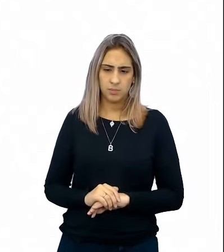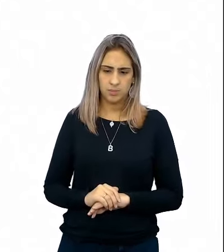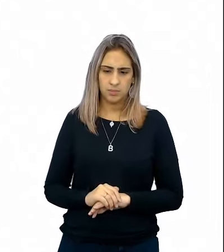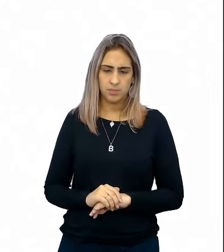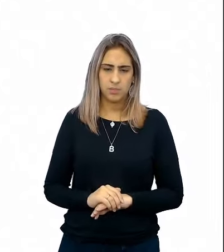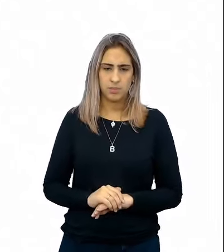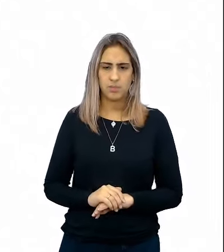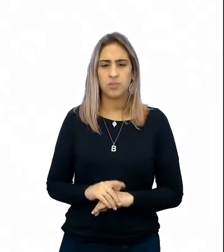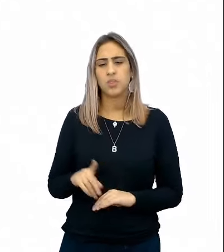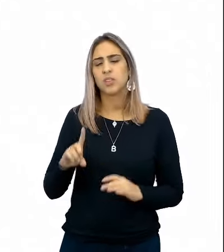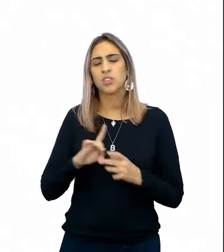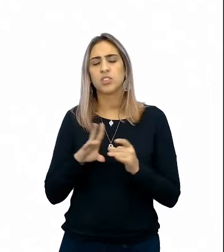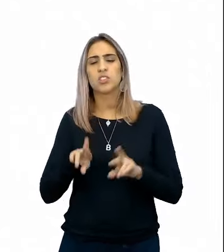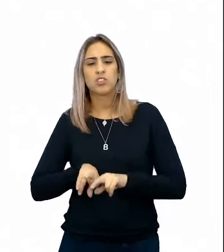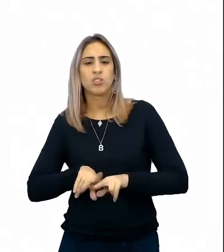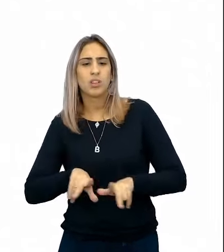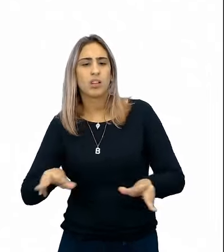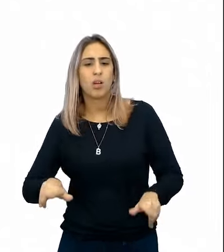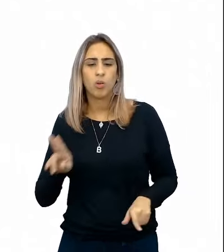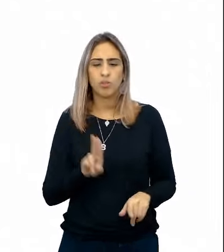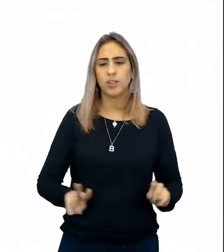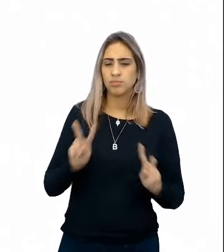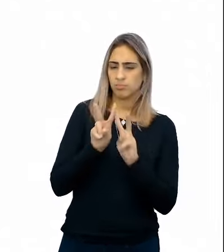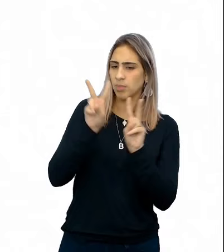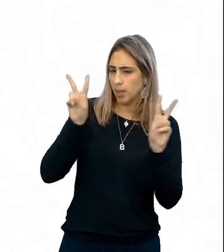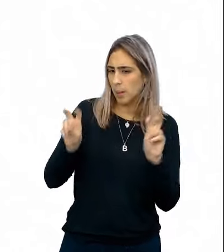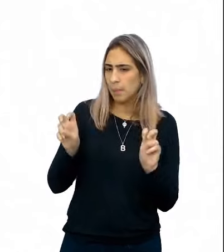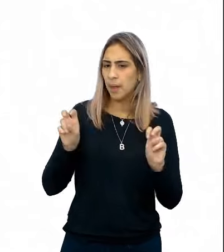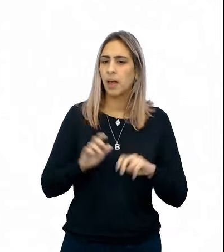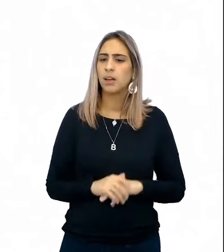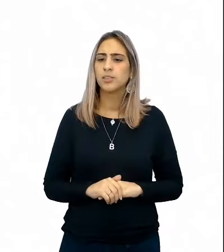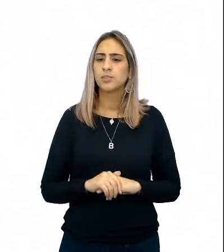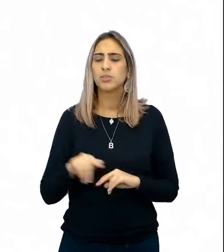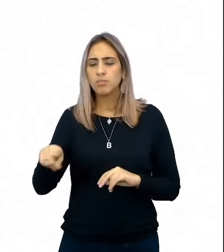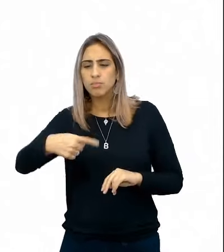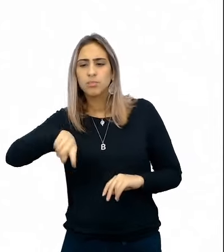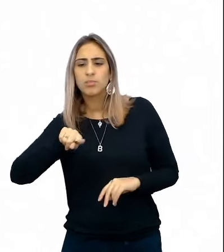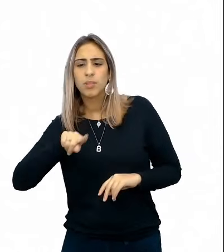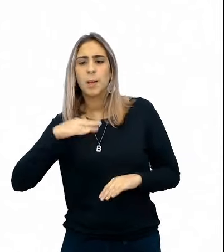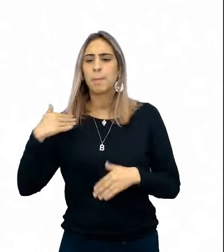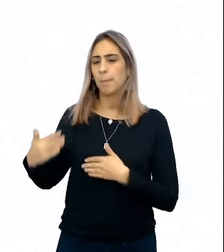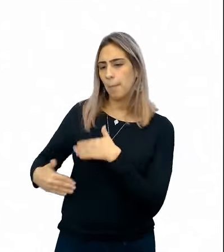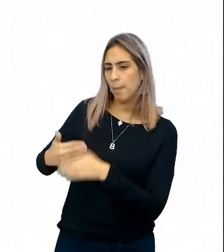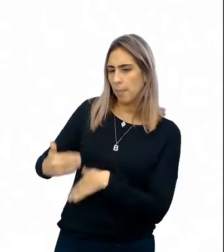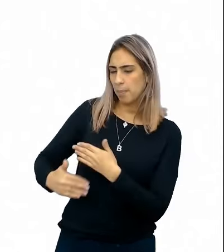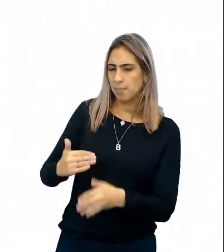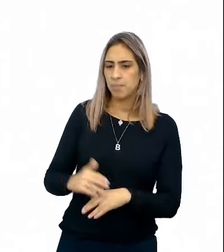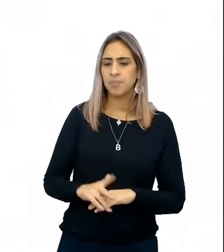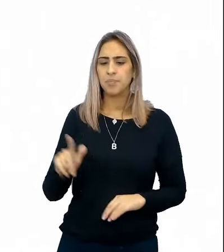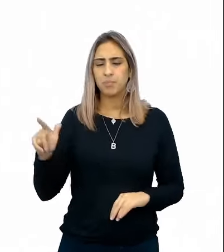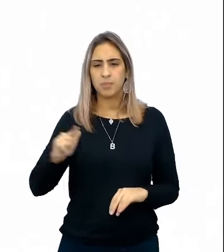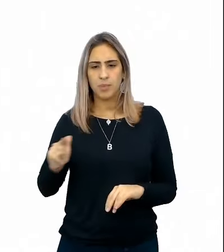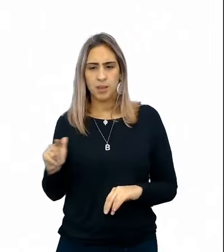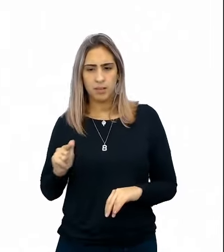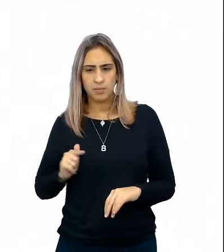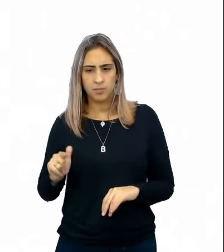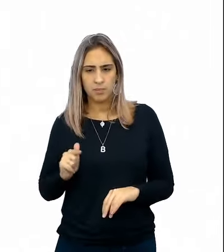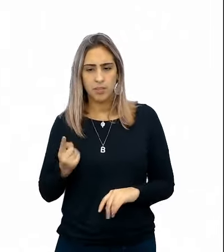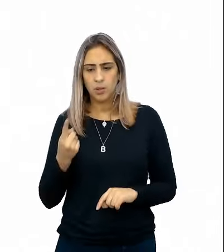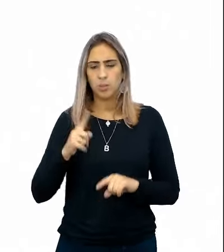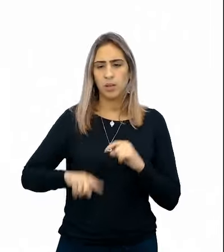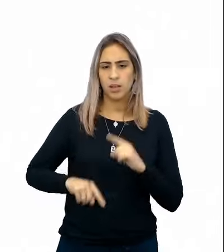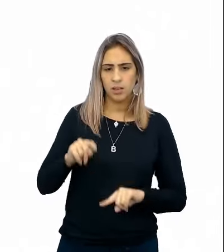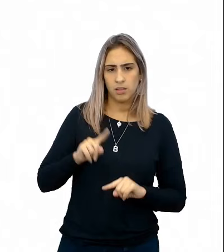a diversidade, as unidades temáticas, elas são progressivas dentro do